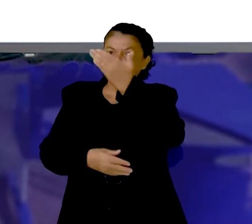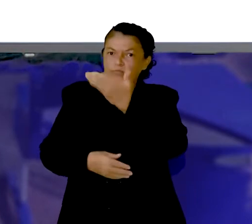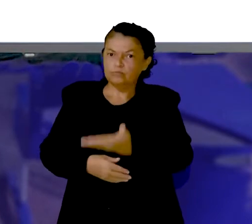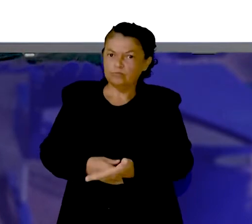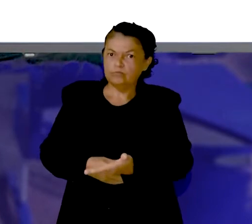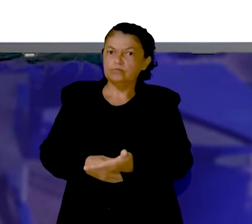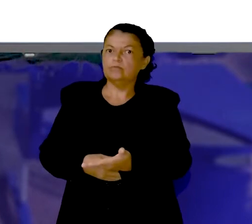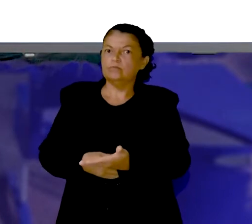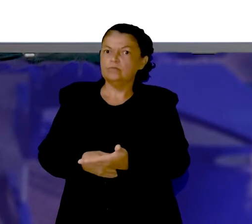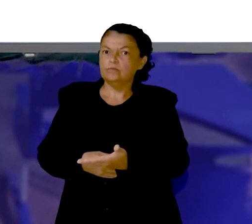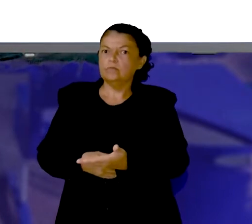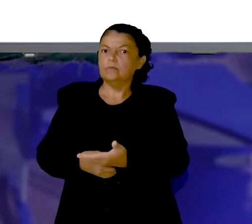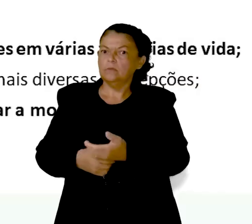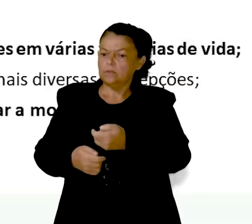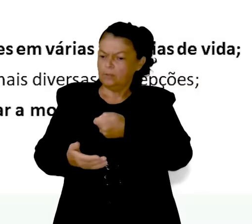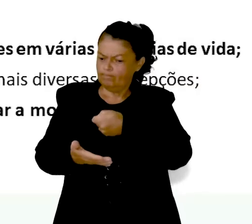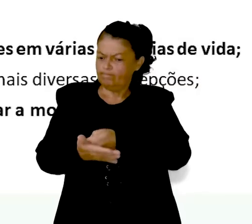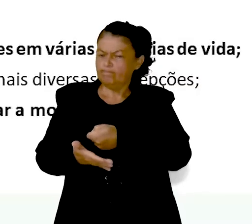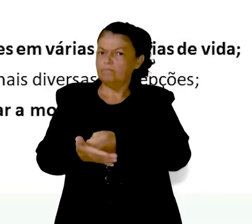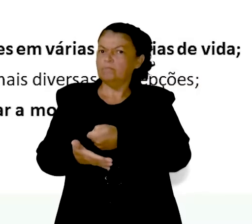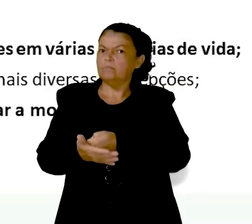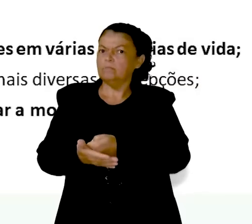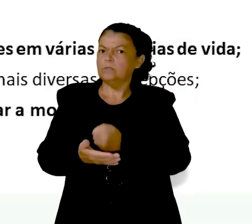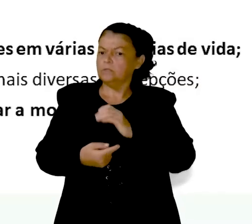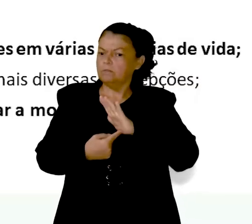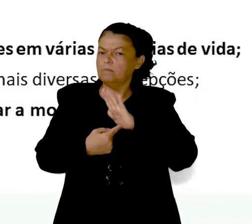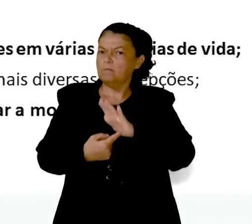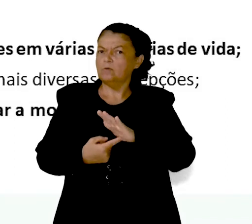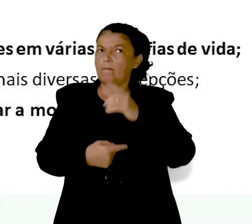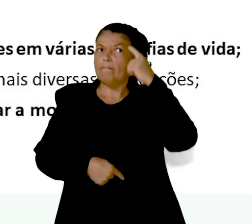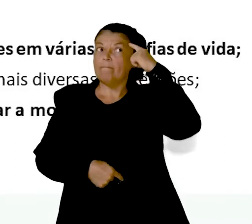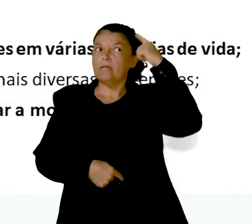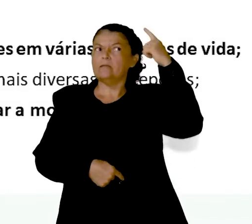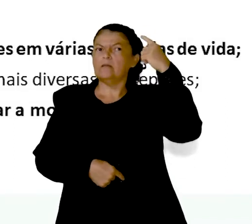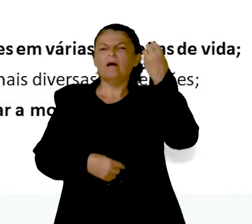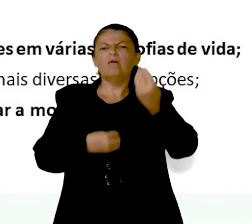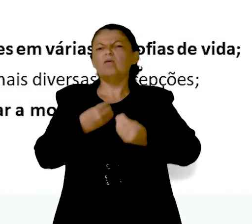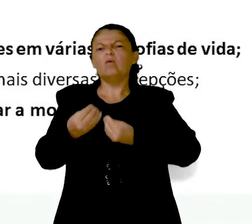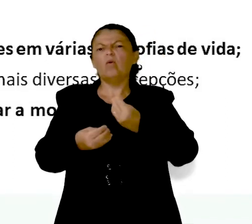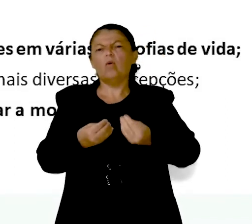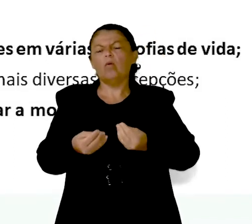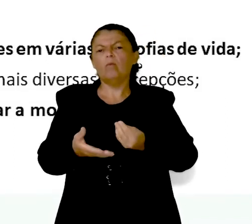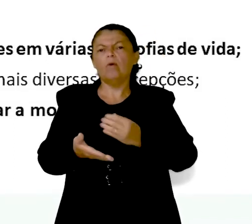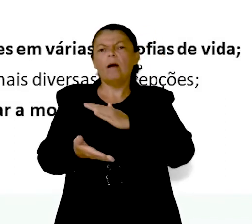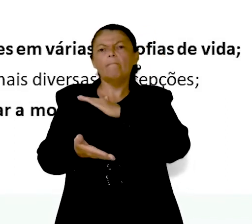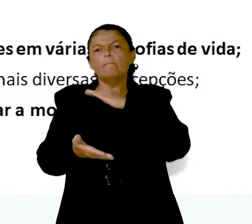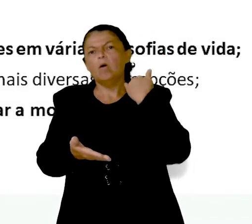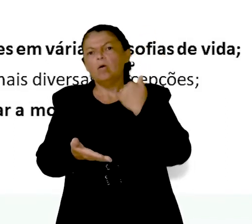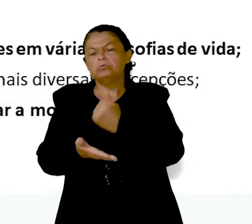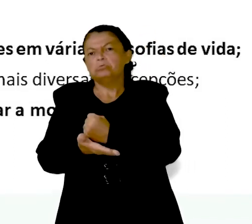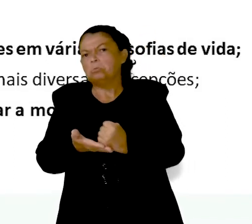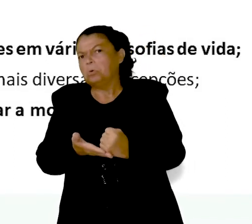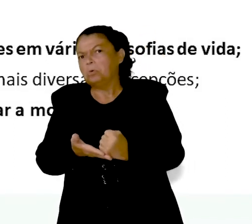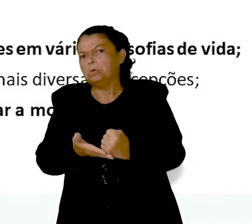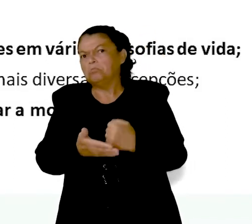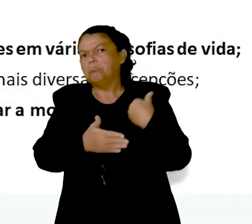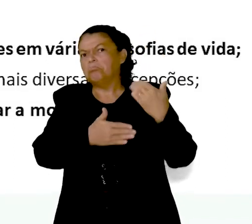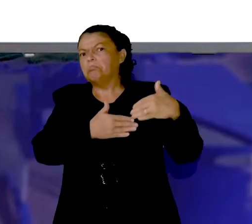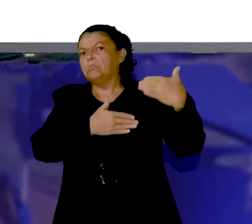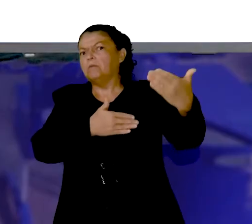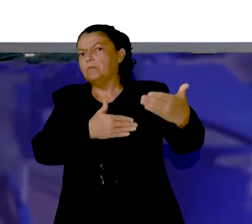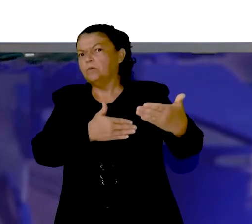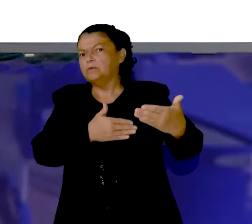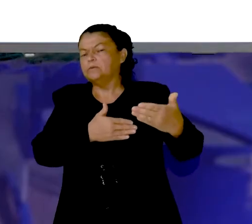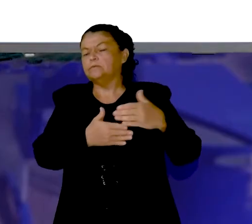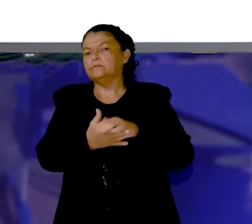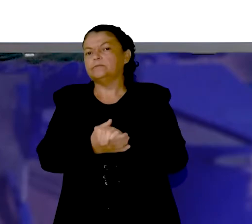possibilidades próprias de se pensar a morte. E que possibilidade seria essa, além dessas que nós